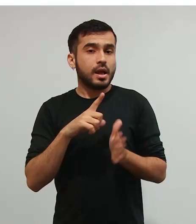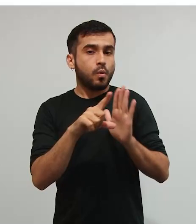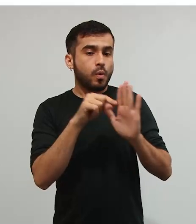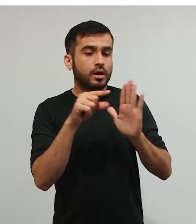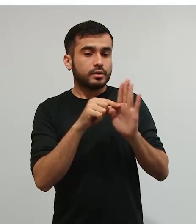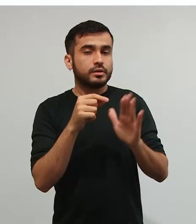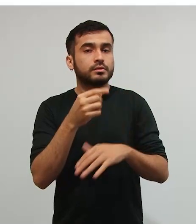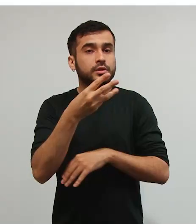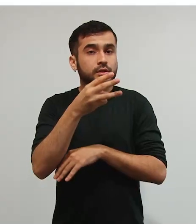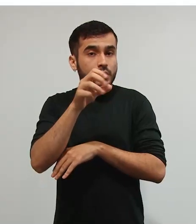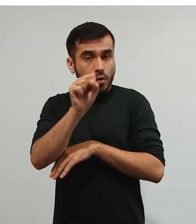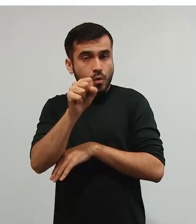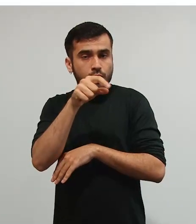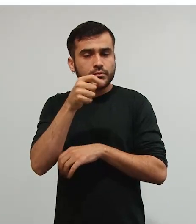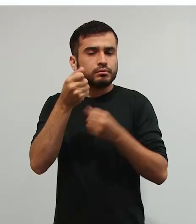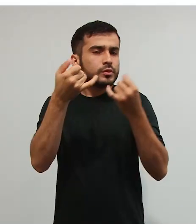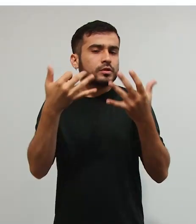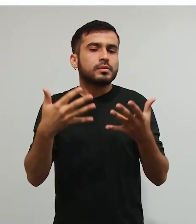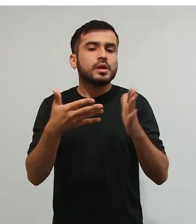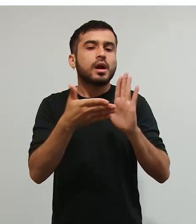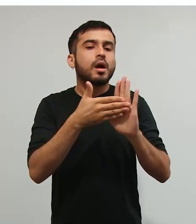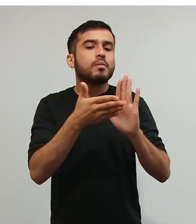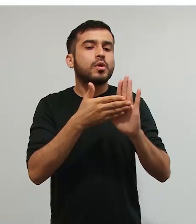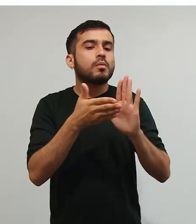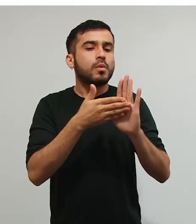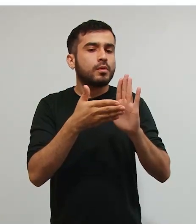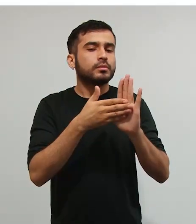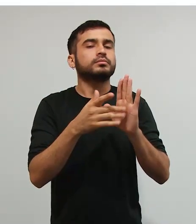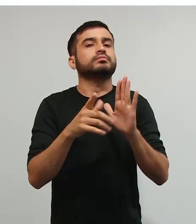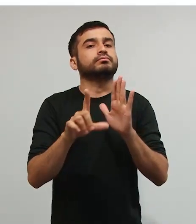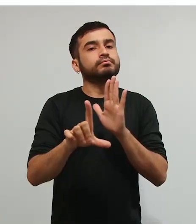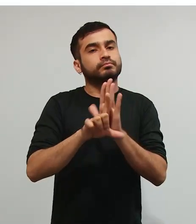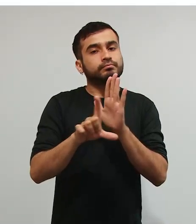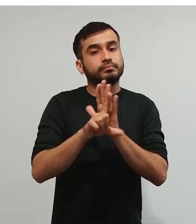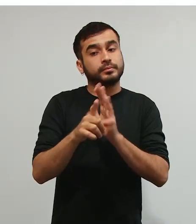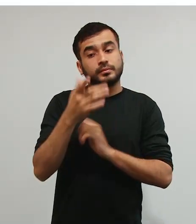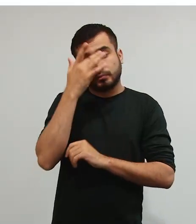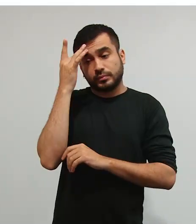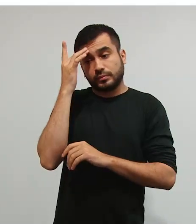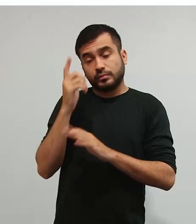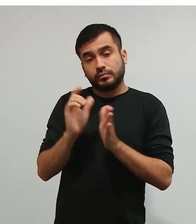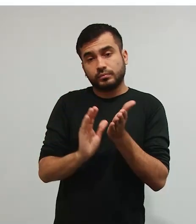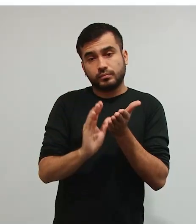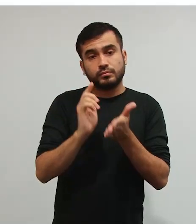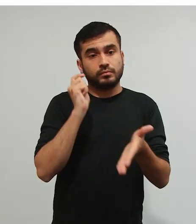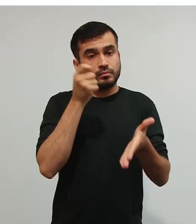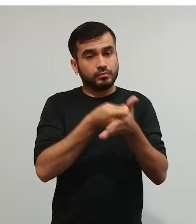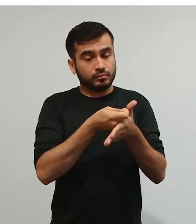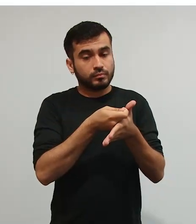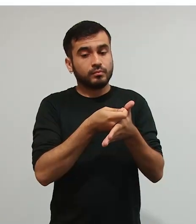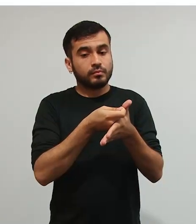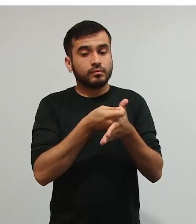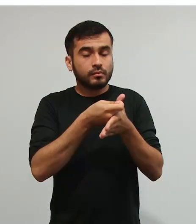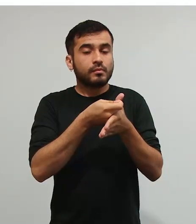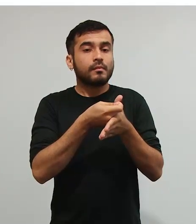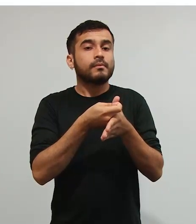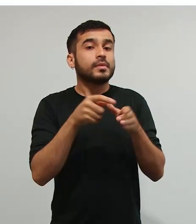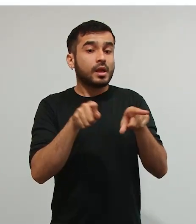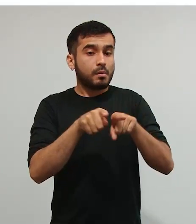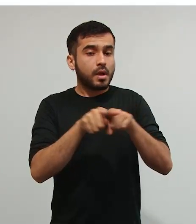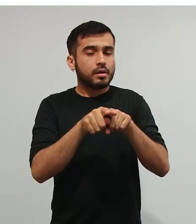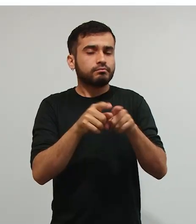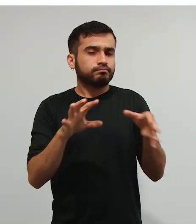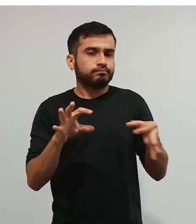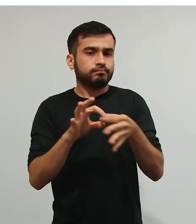Execução Fiscal, que diz que a propositura de uma ação judicial pelo contribuinte com o mesmo objeto da discussão